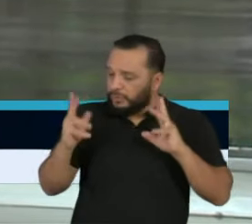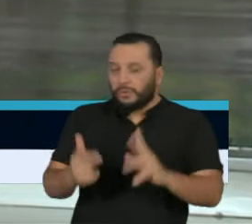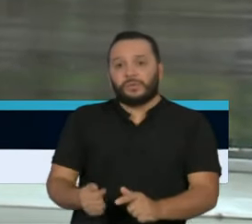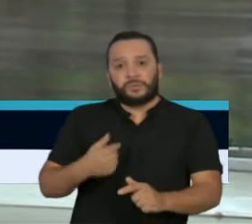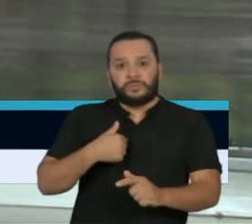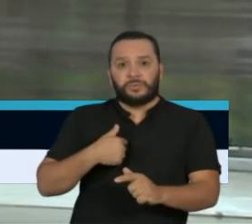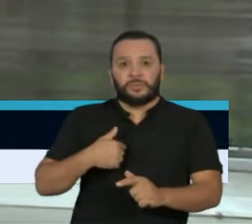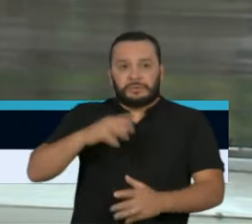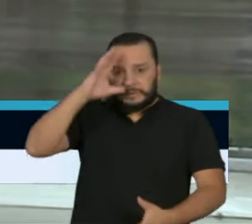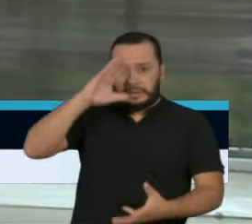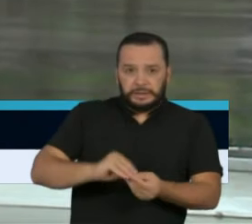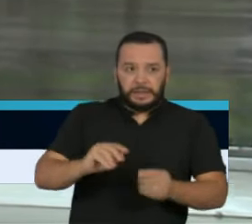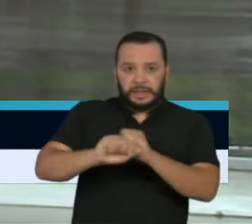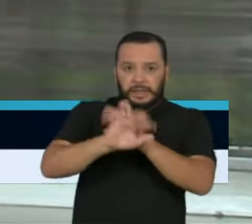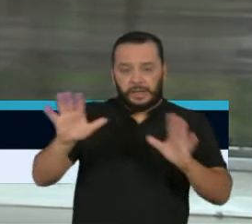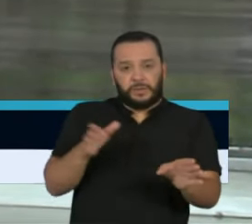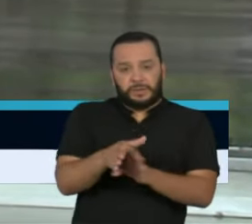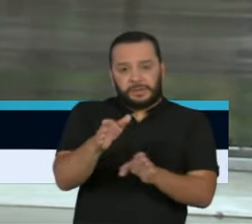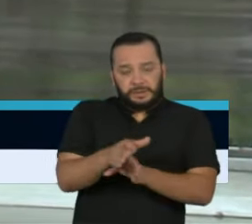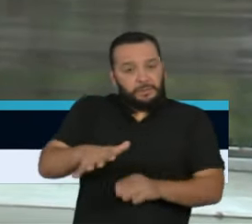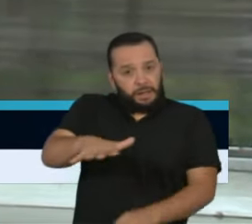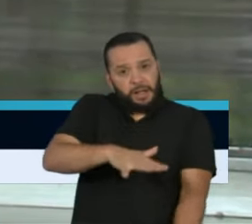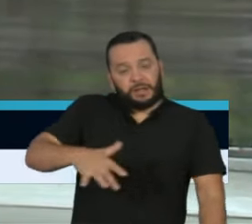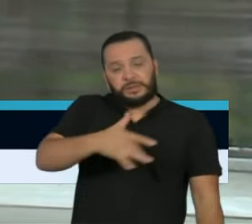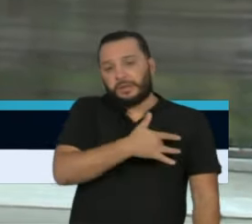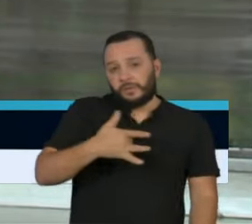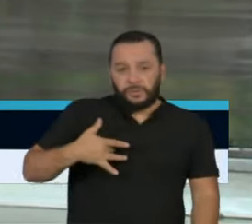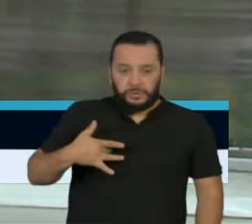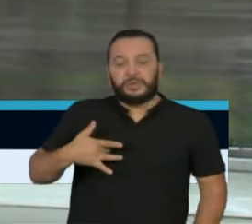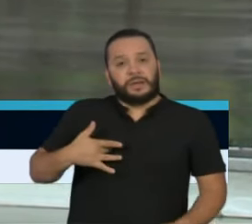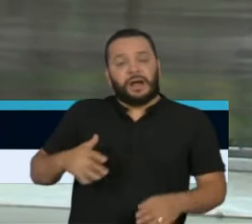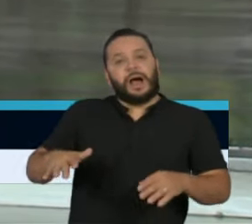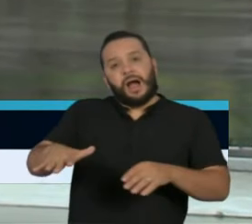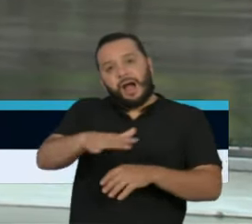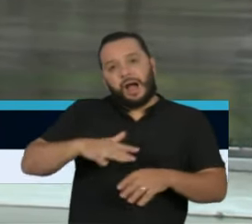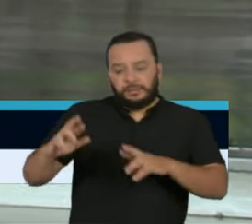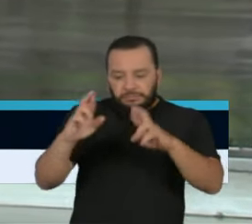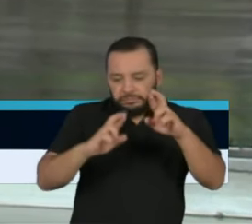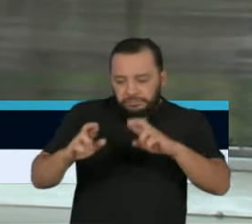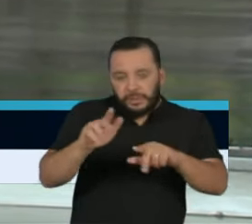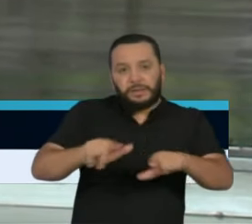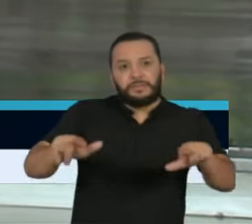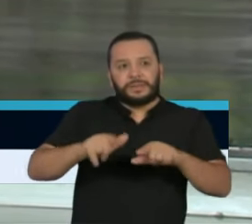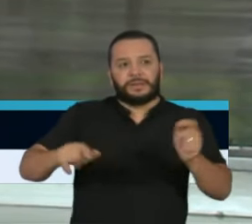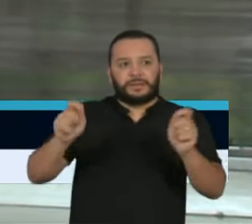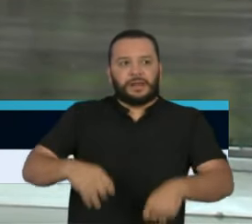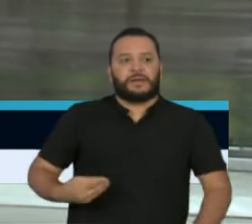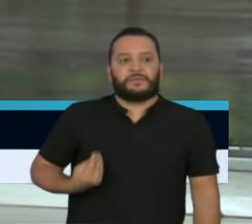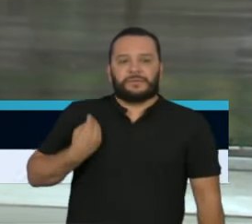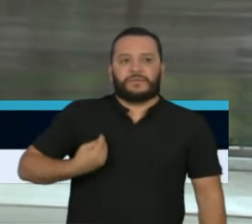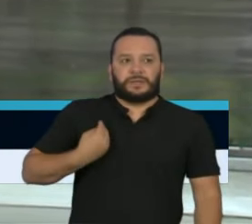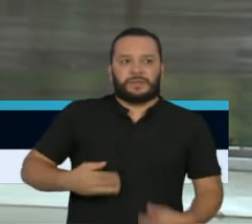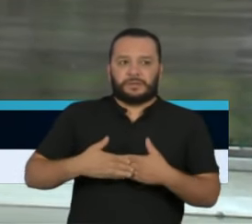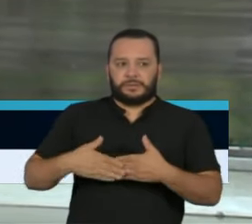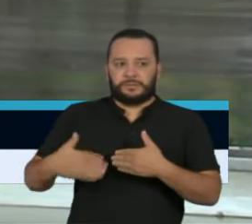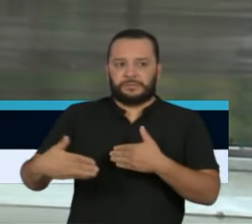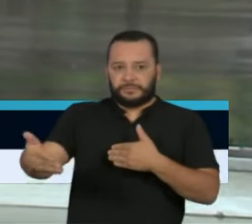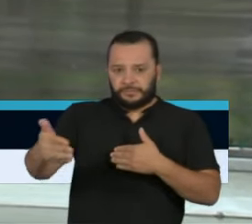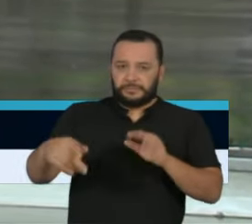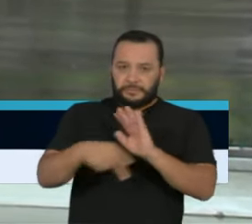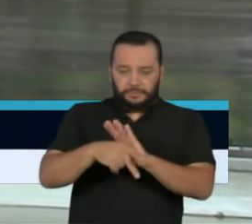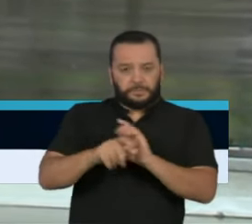compreenderem as orientações corretas da área de saúde e área sanitária, nós garantiremos vida. E a prioridade do governo de São Paulo e